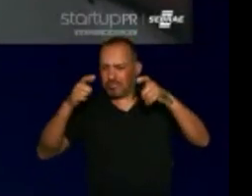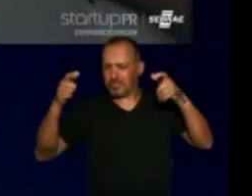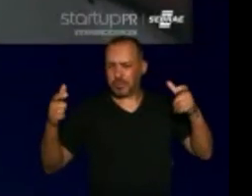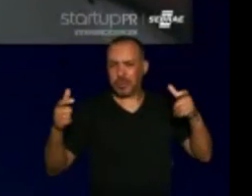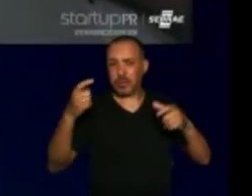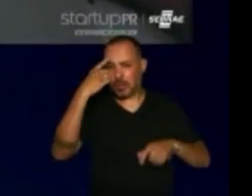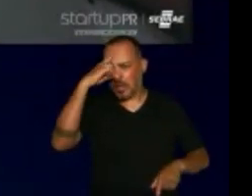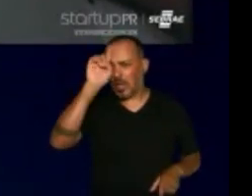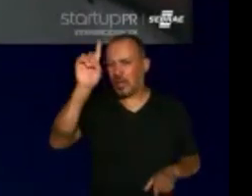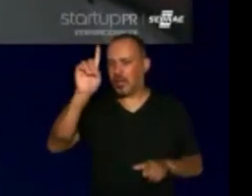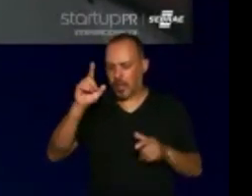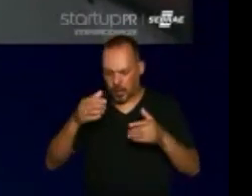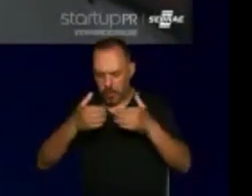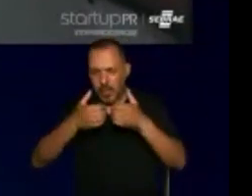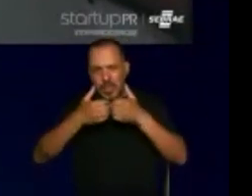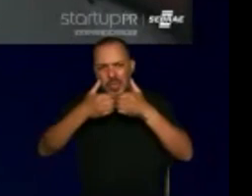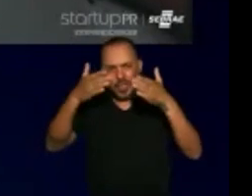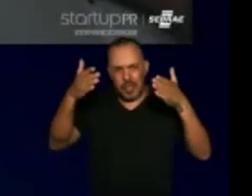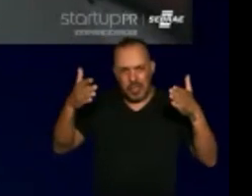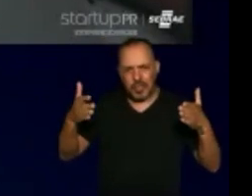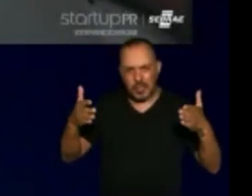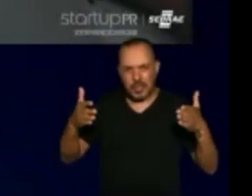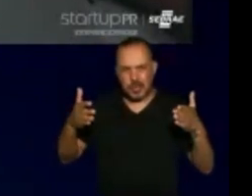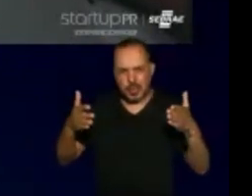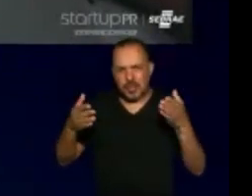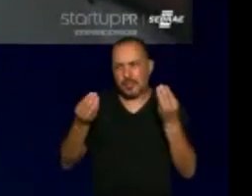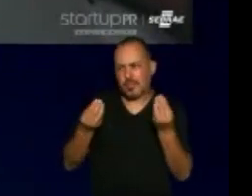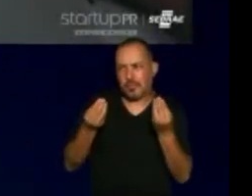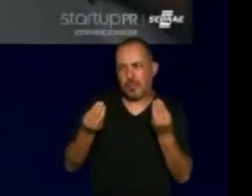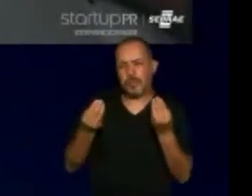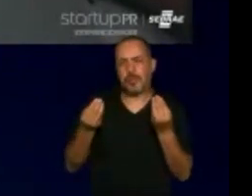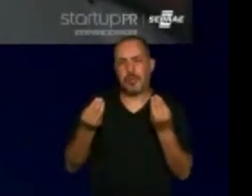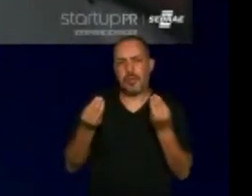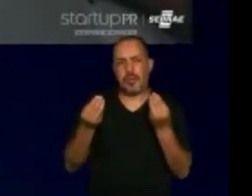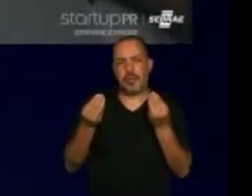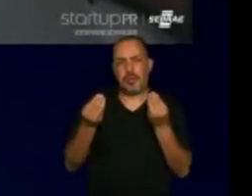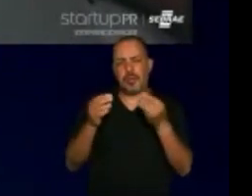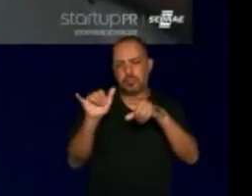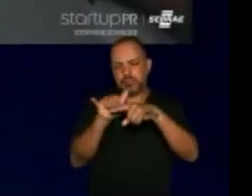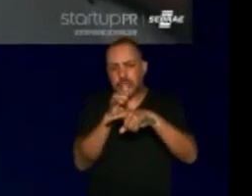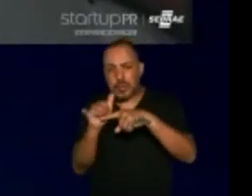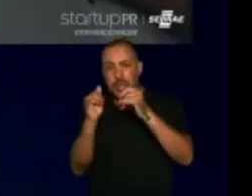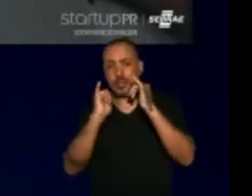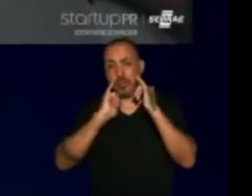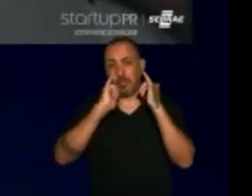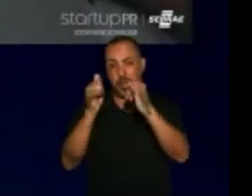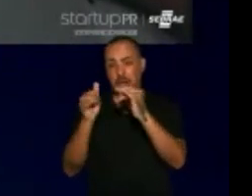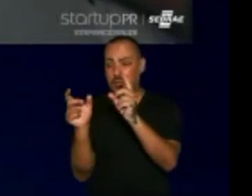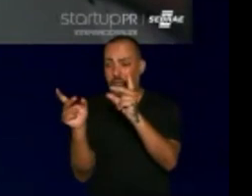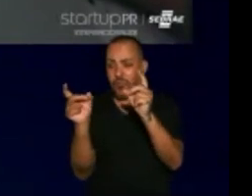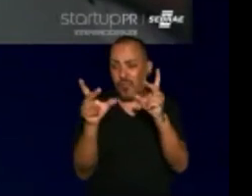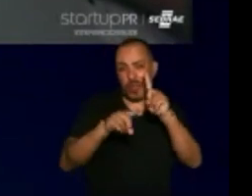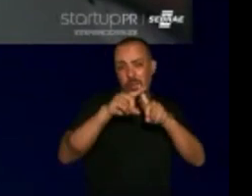nossa ideia aqui é iniciar o processo de mentoria para Customer Development, definição de estratégias de marketing e vendas e